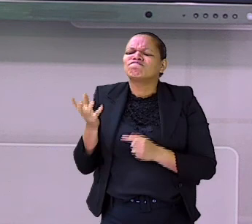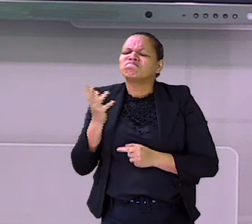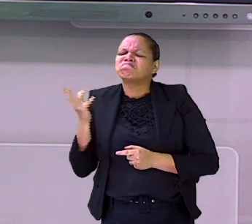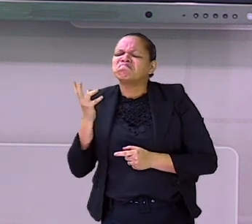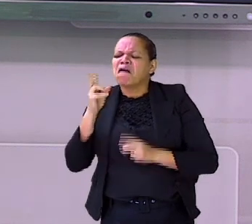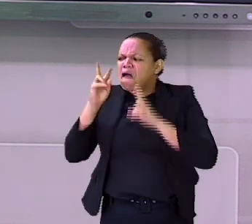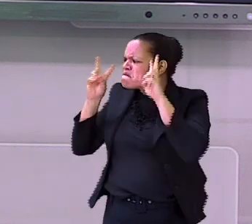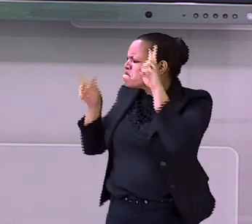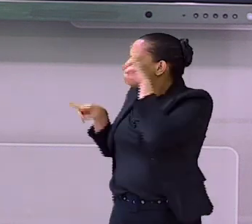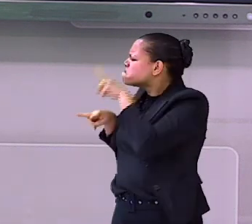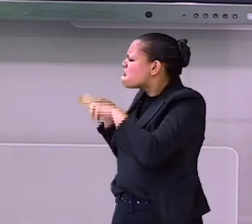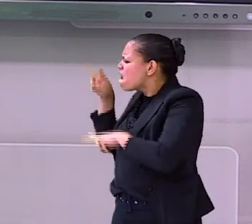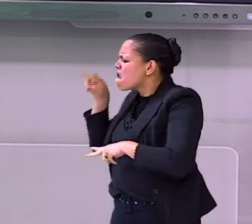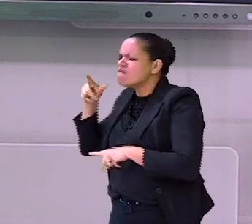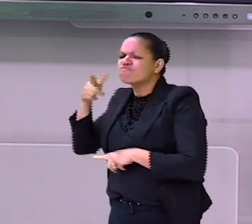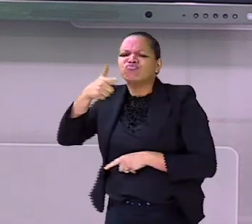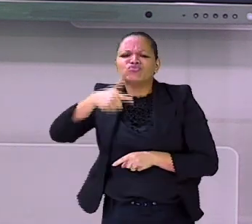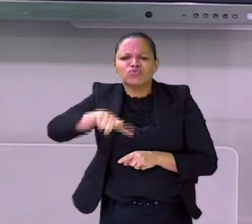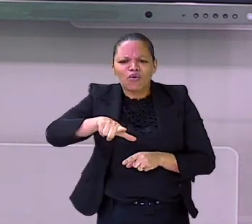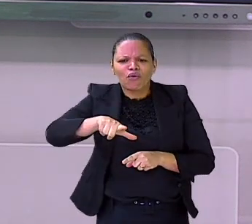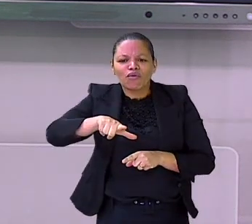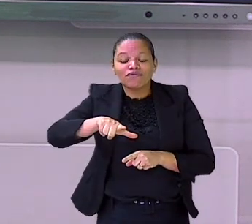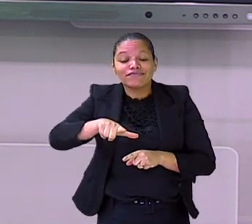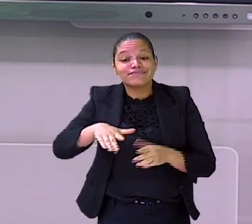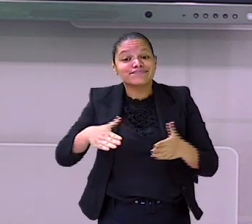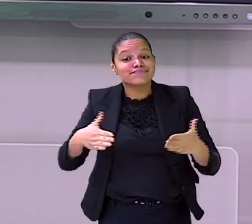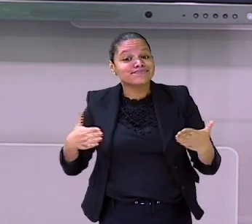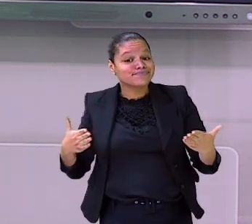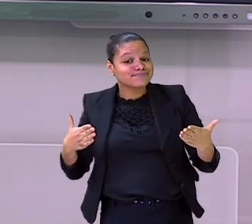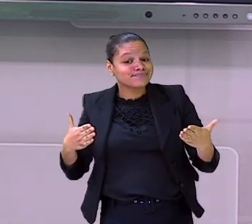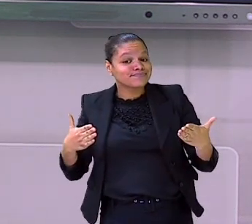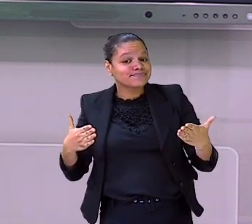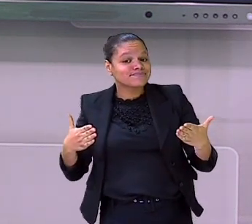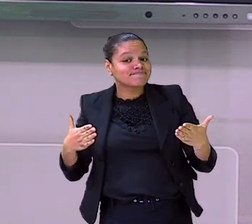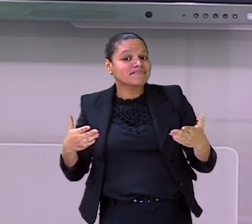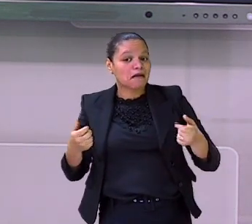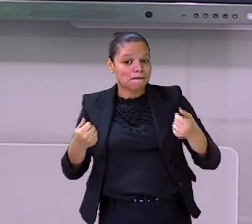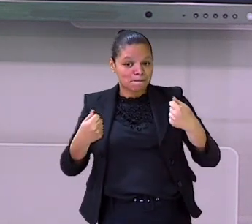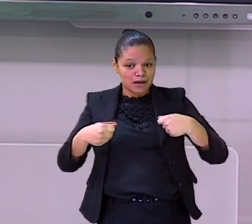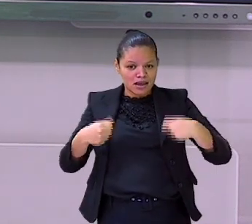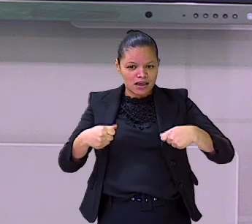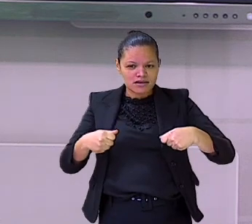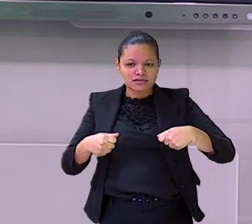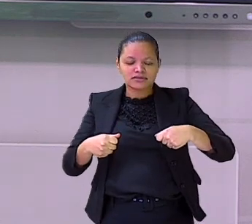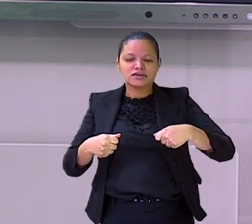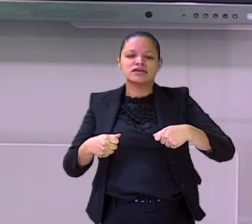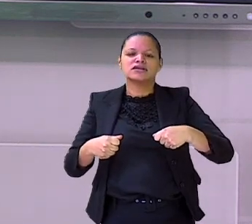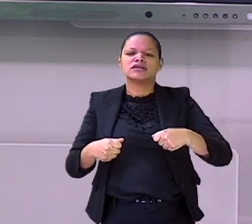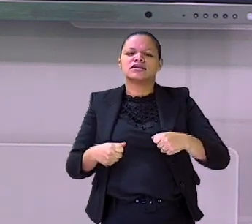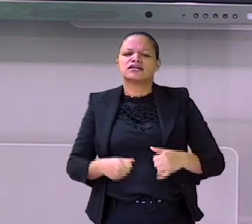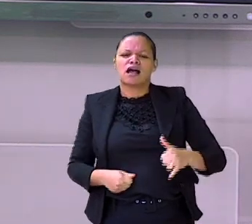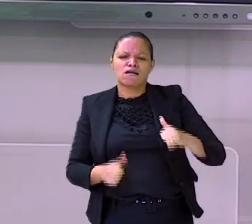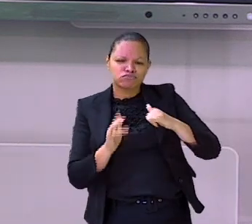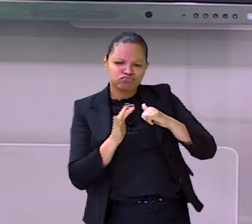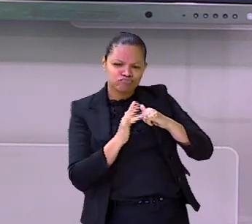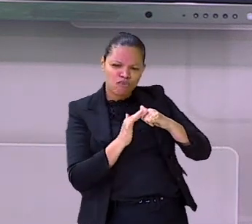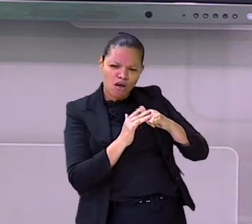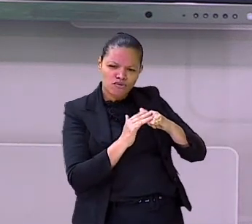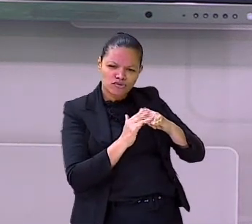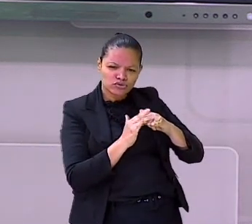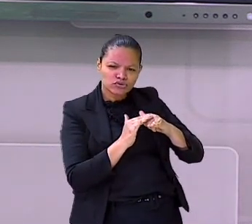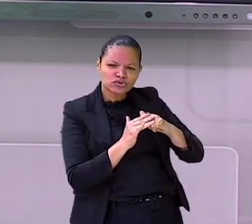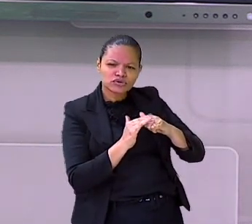de novo? Bom, aí entra também outra ferramenta importante que é o YouTube. Assim que essa aula for